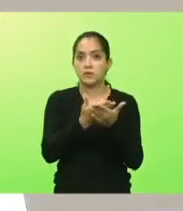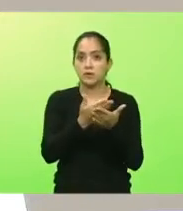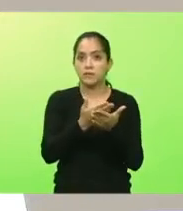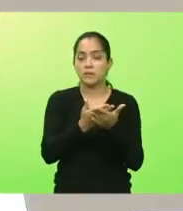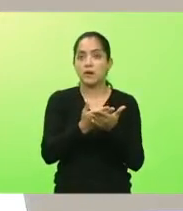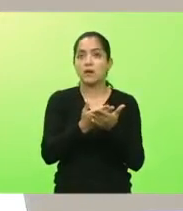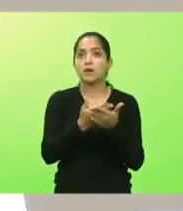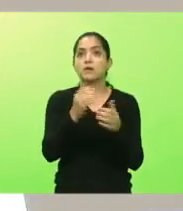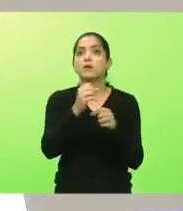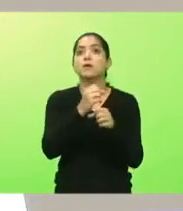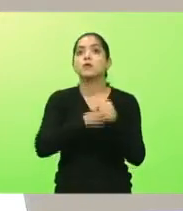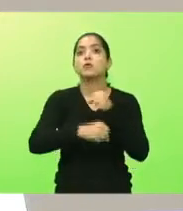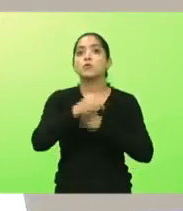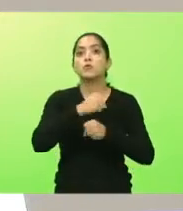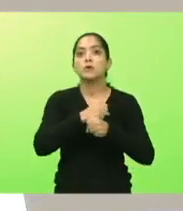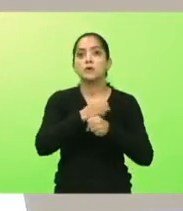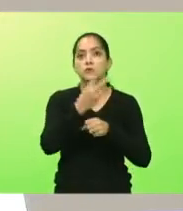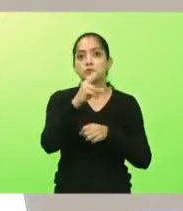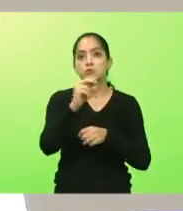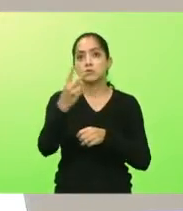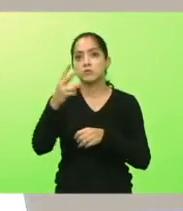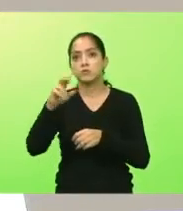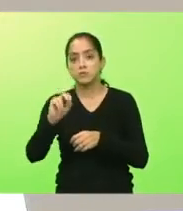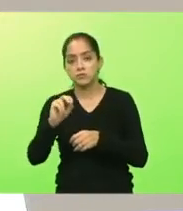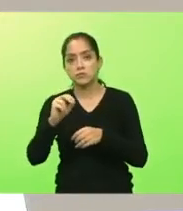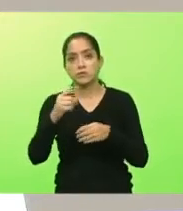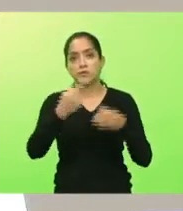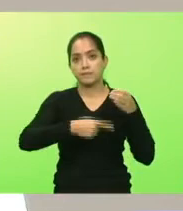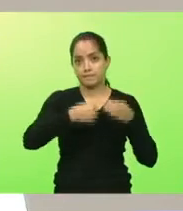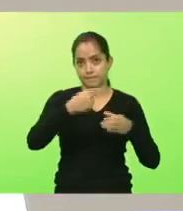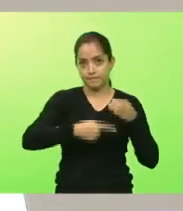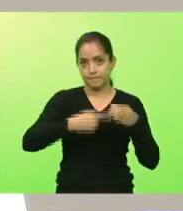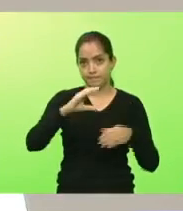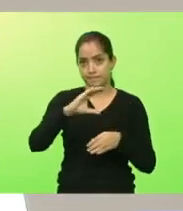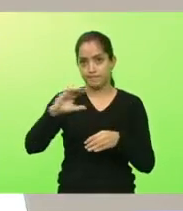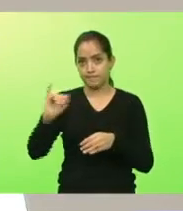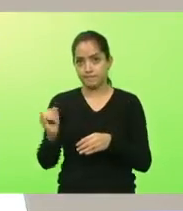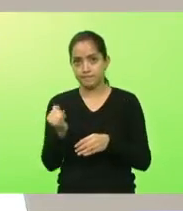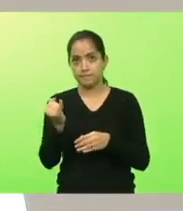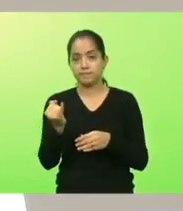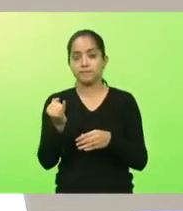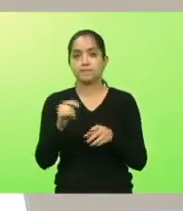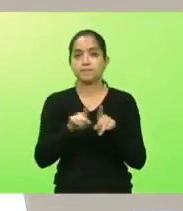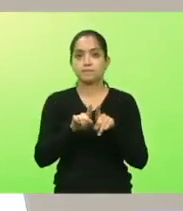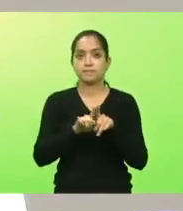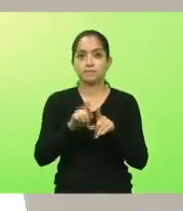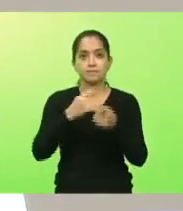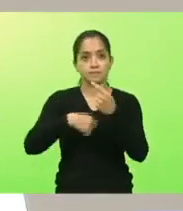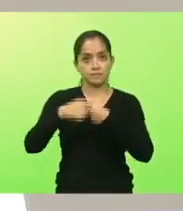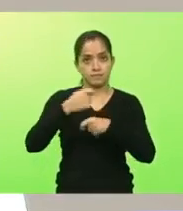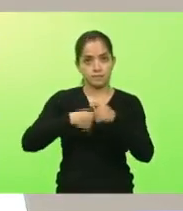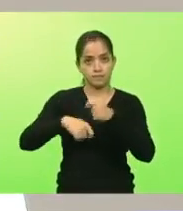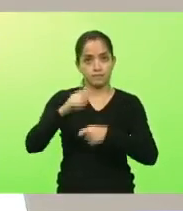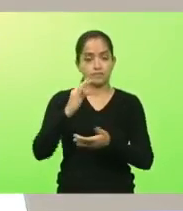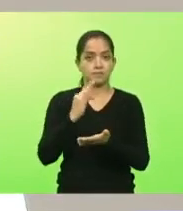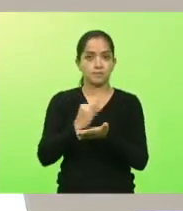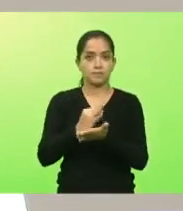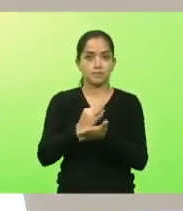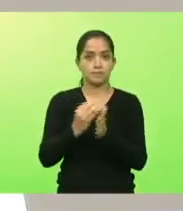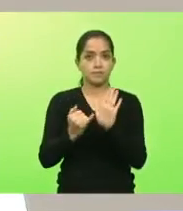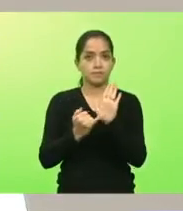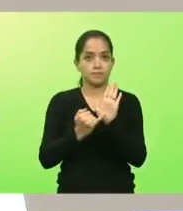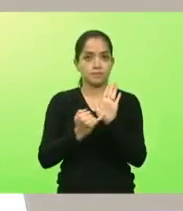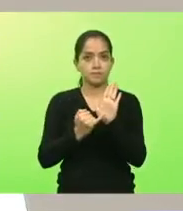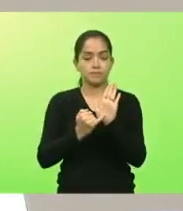de 2020, com pareceres favoráveis nas comissões de Constituição e Justiça e Comissão de Finanças e Tributação.